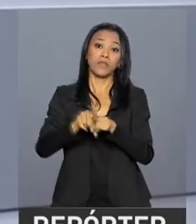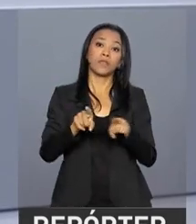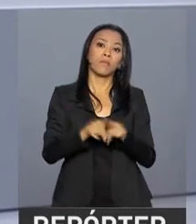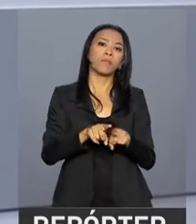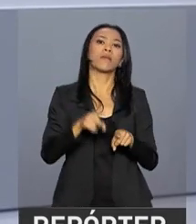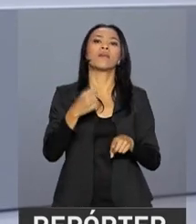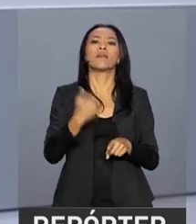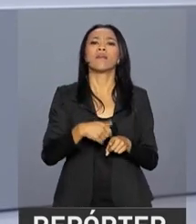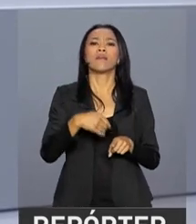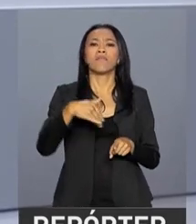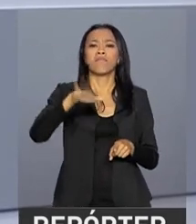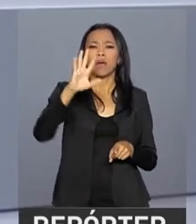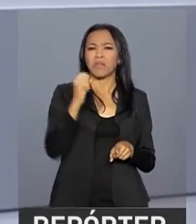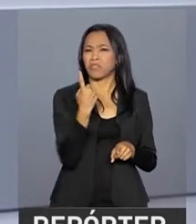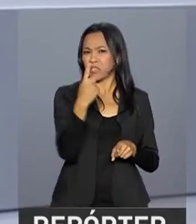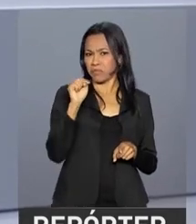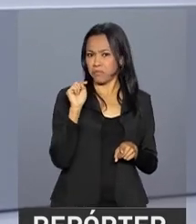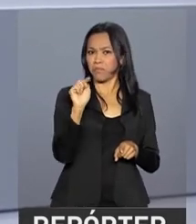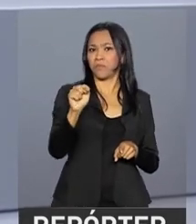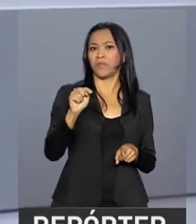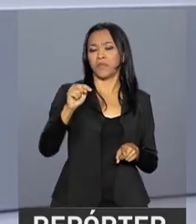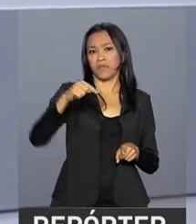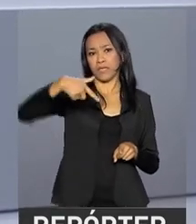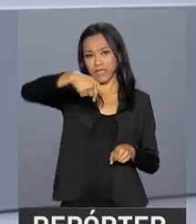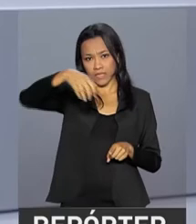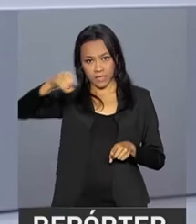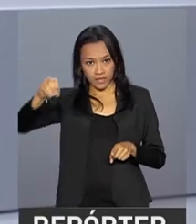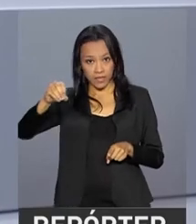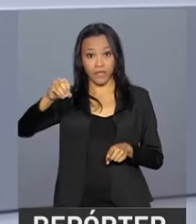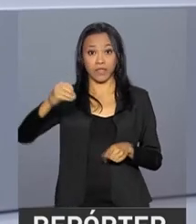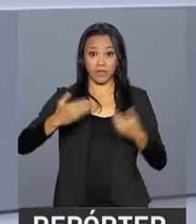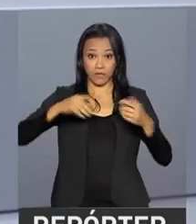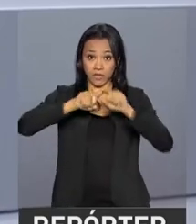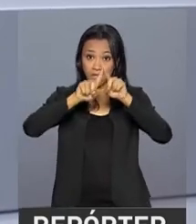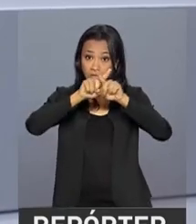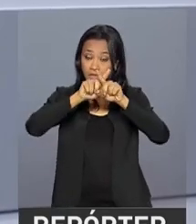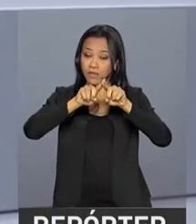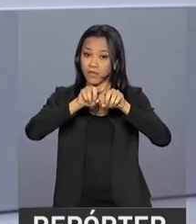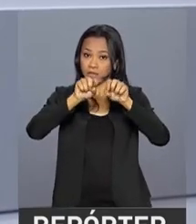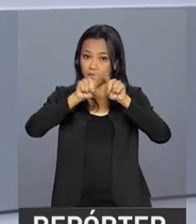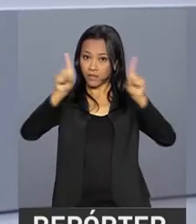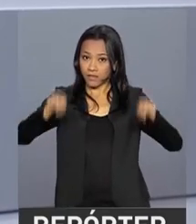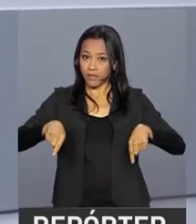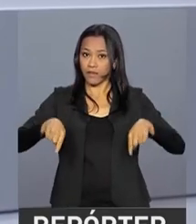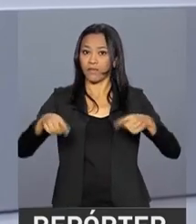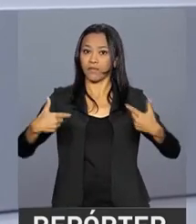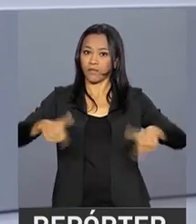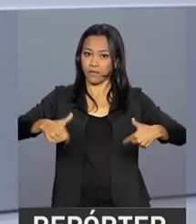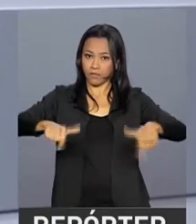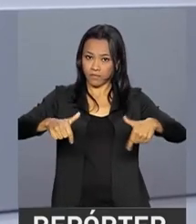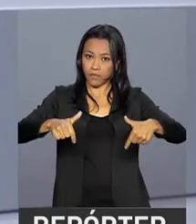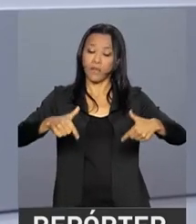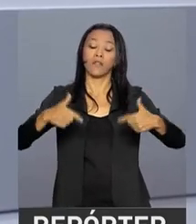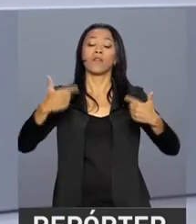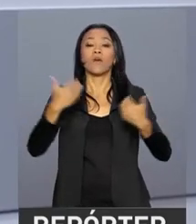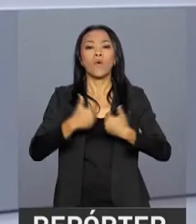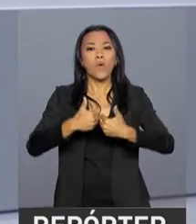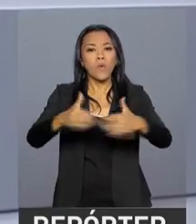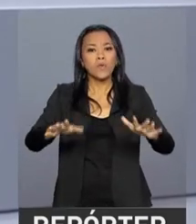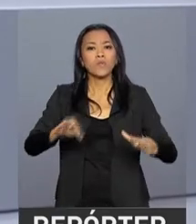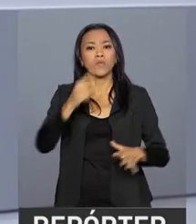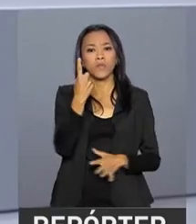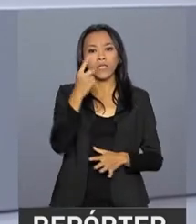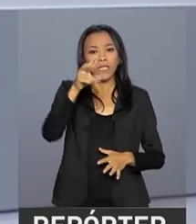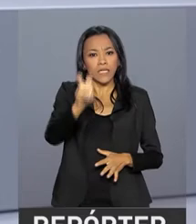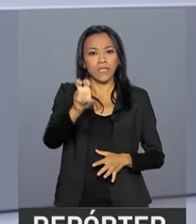órgãos públicos em funções de alfândega fiscalização e barreiras sanitárias nos aeroportos a operação começou em 15 de dezembro